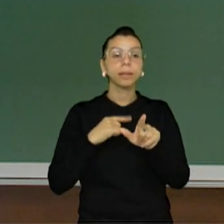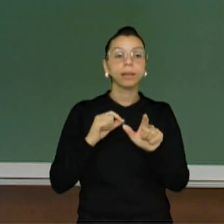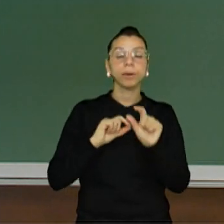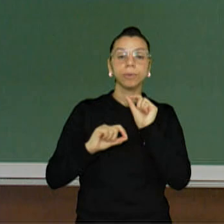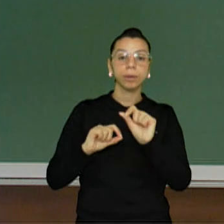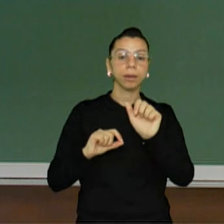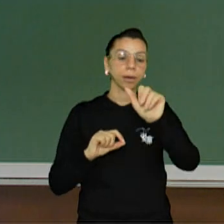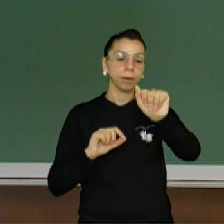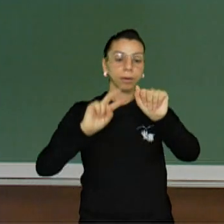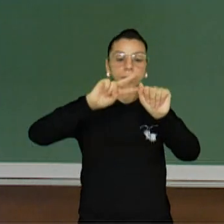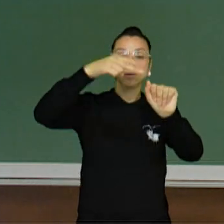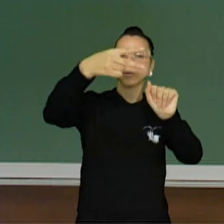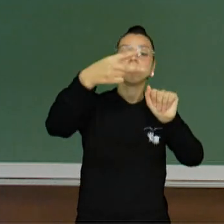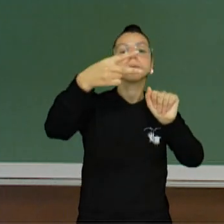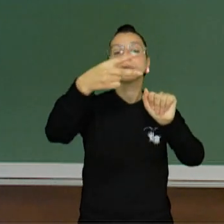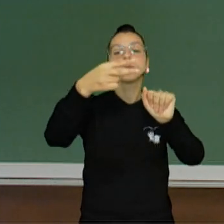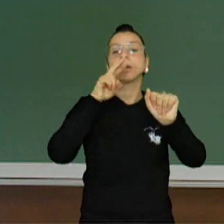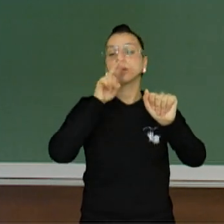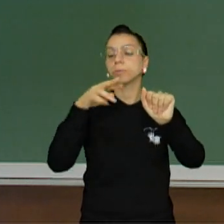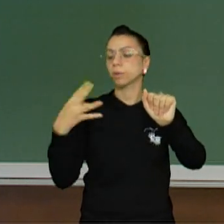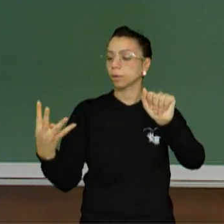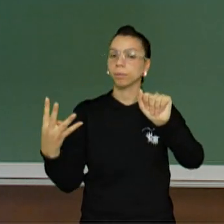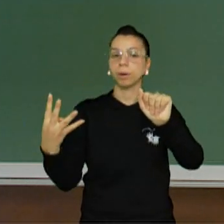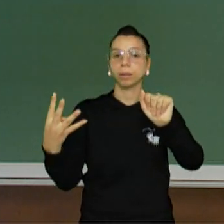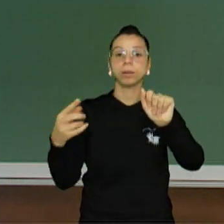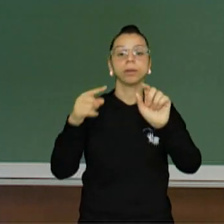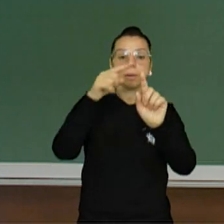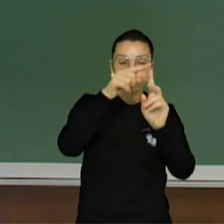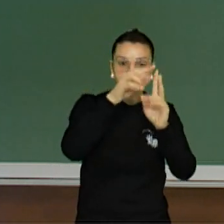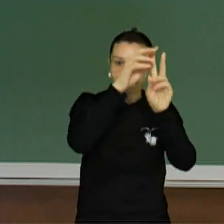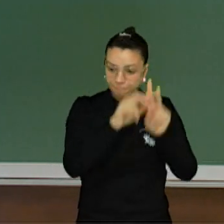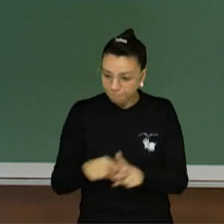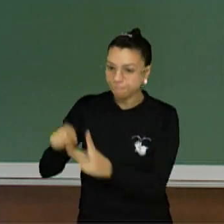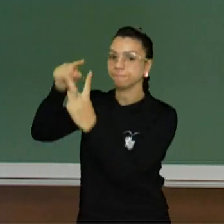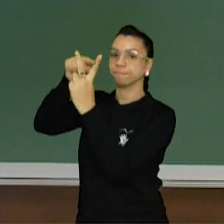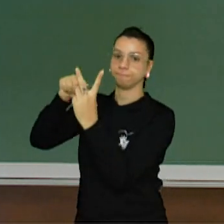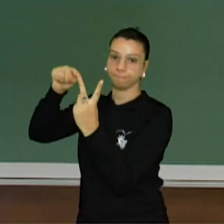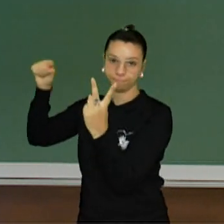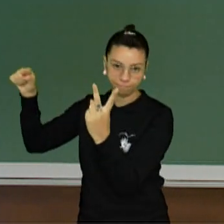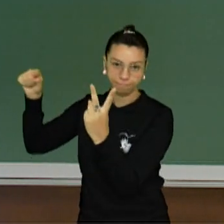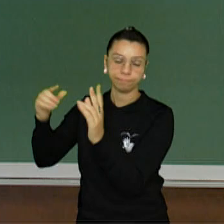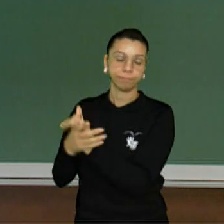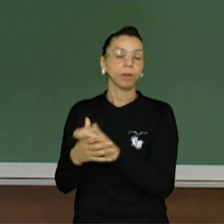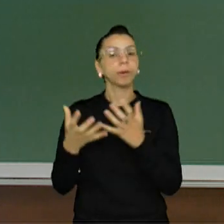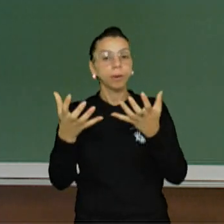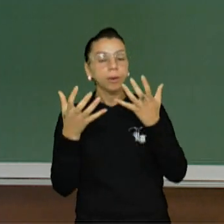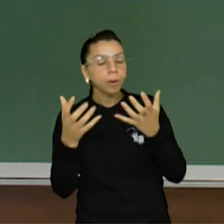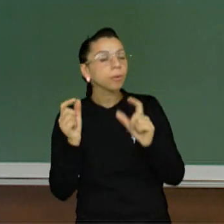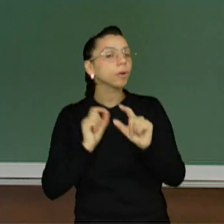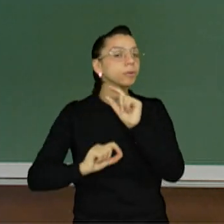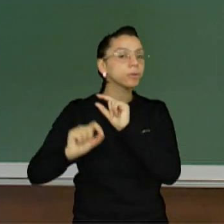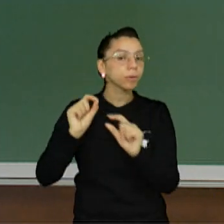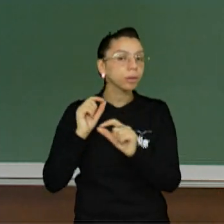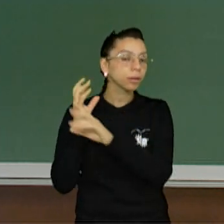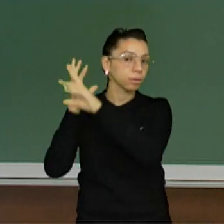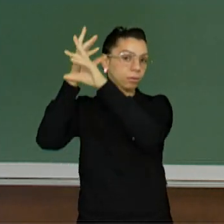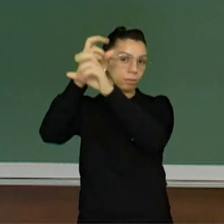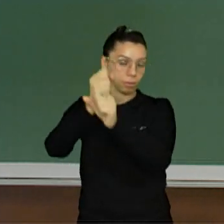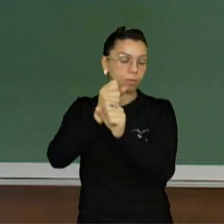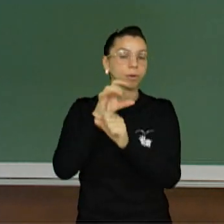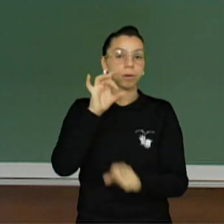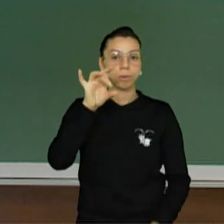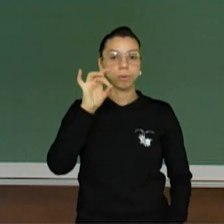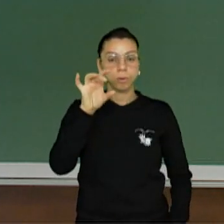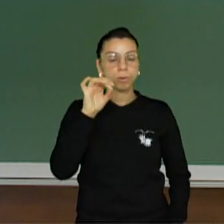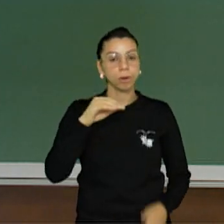que número que é o quadrado dá 4? Extrai a raiz quadrada de 4. Eu gosto de reforçar que só extrair a raiz quadrada de